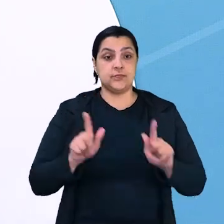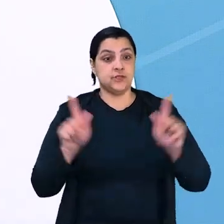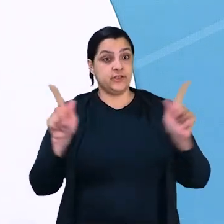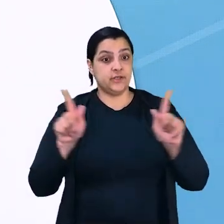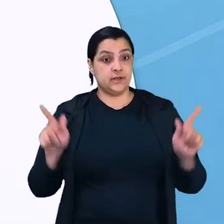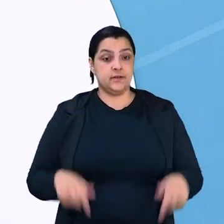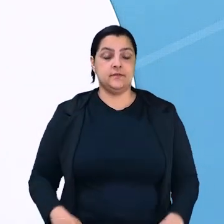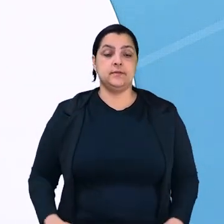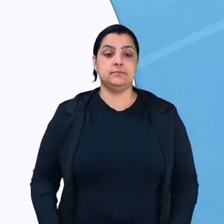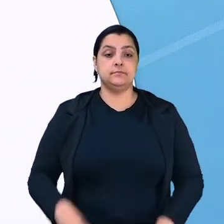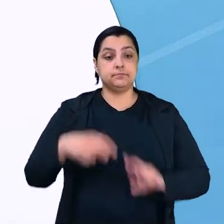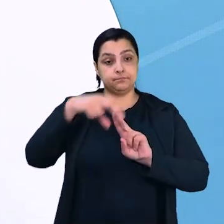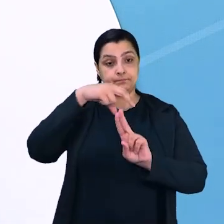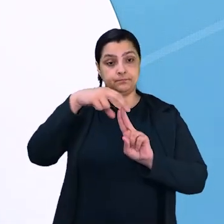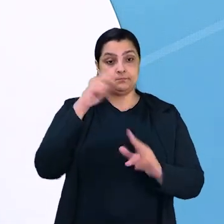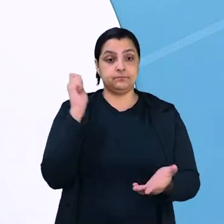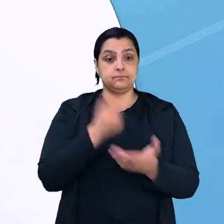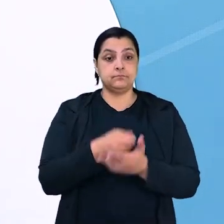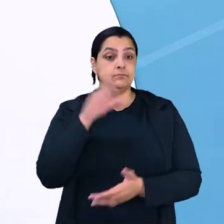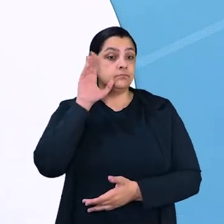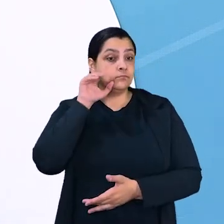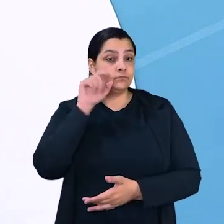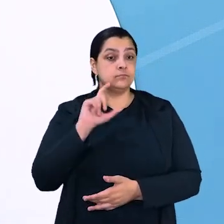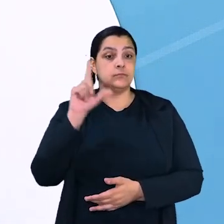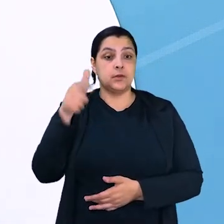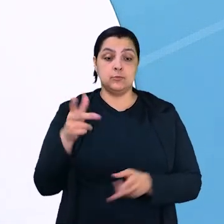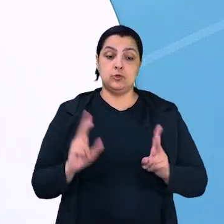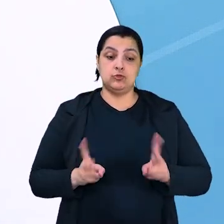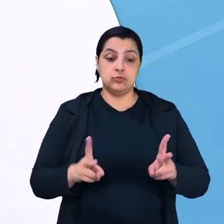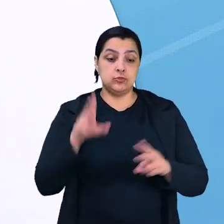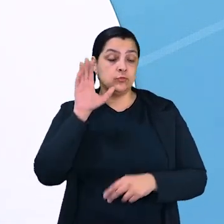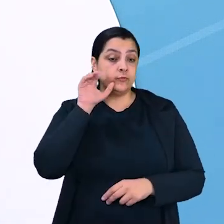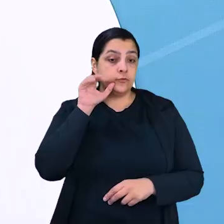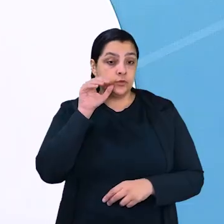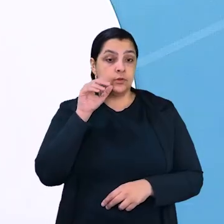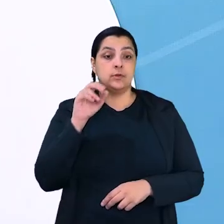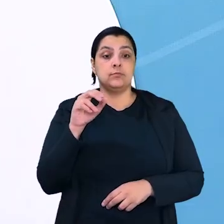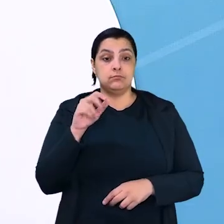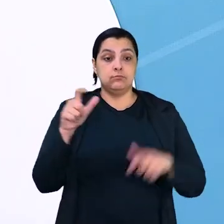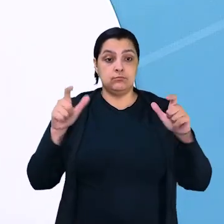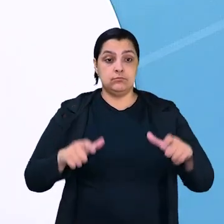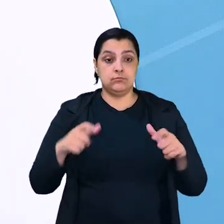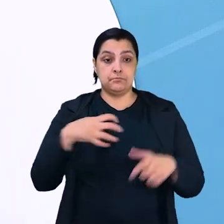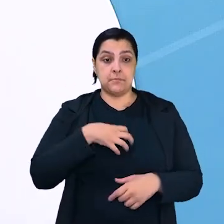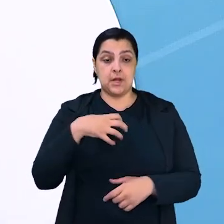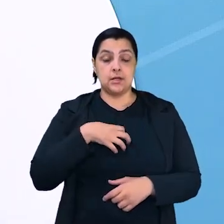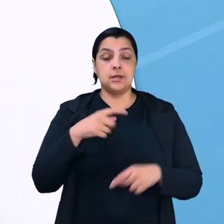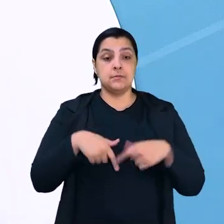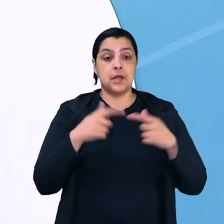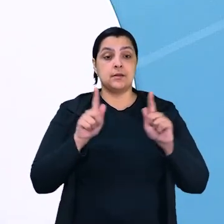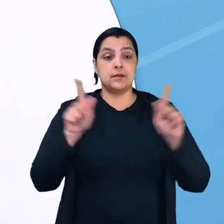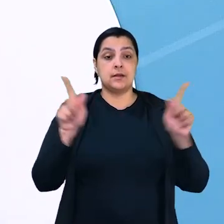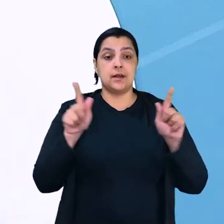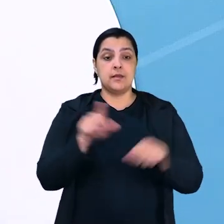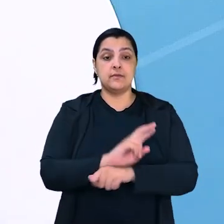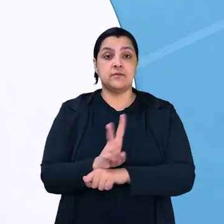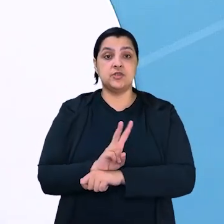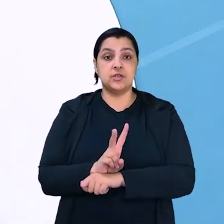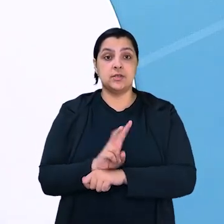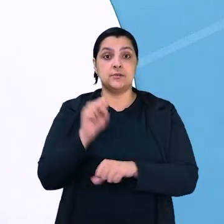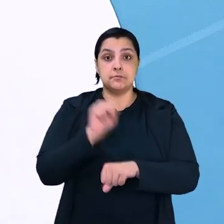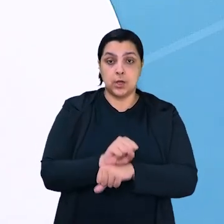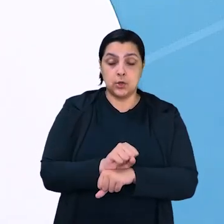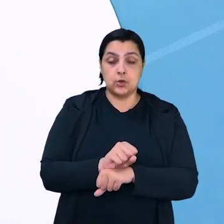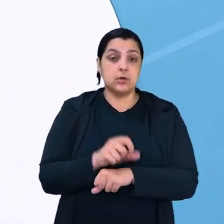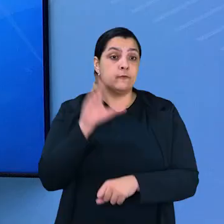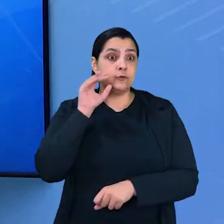hoje falando de greve. O Bradesco vai ter de indenizar empregados após ter mantido o funcionamento de uma agência na Bahia durante uma